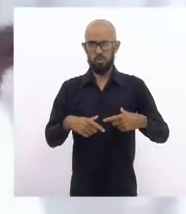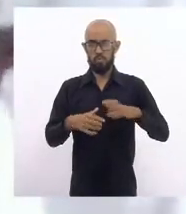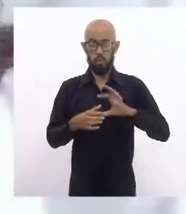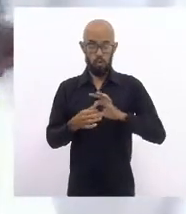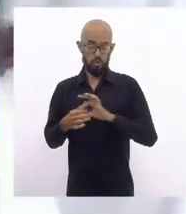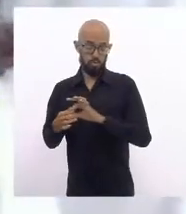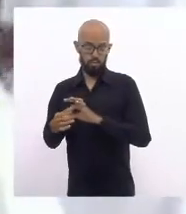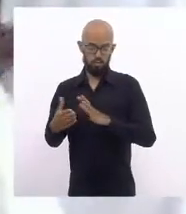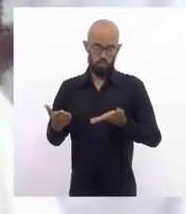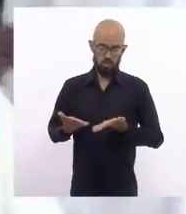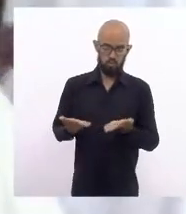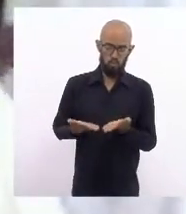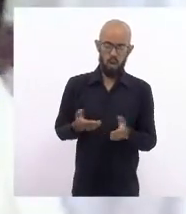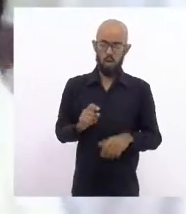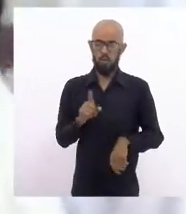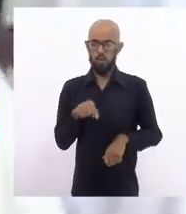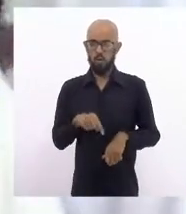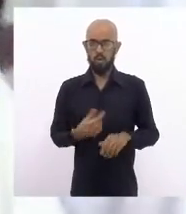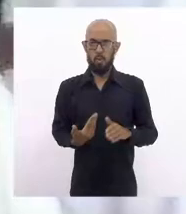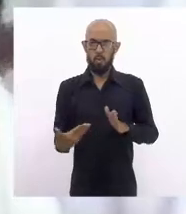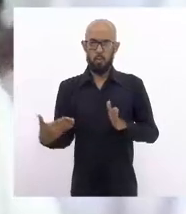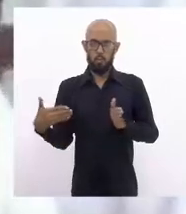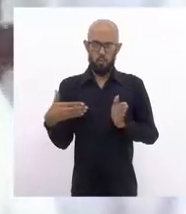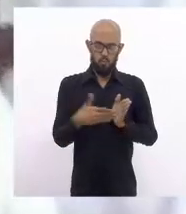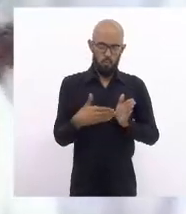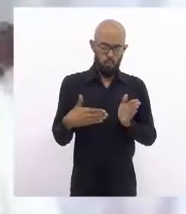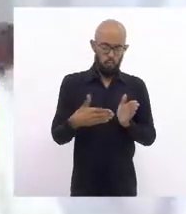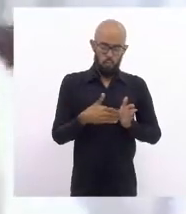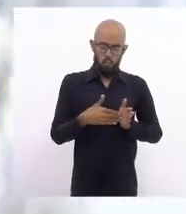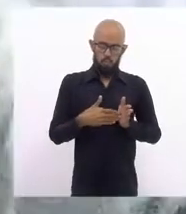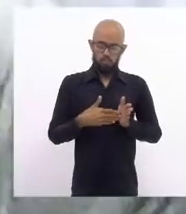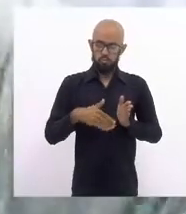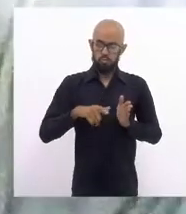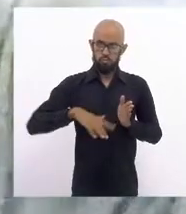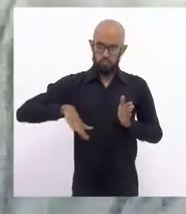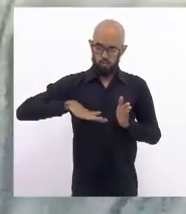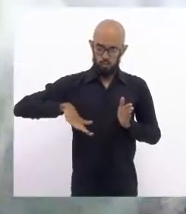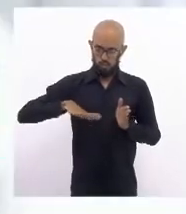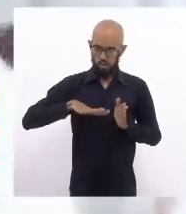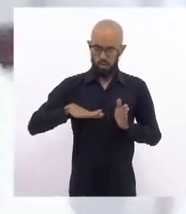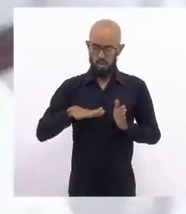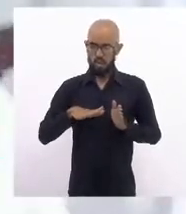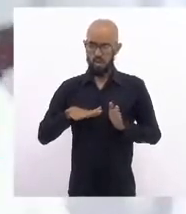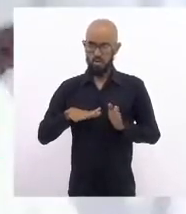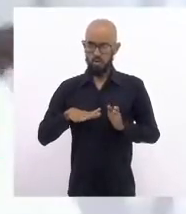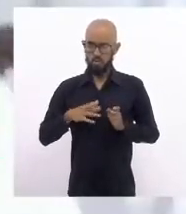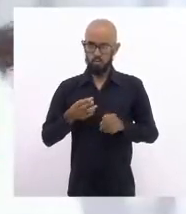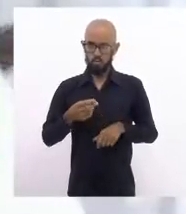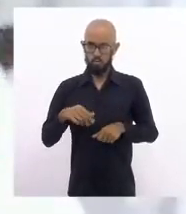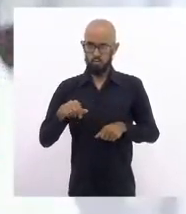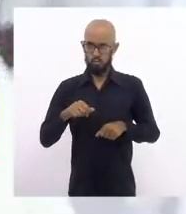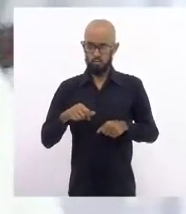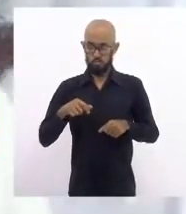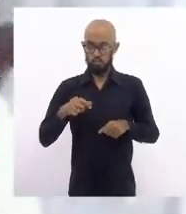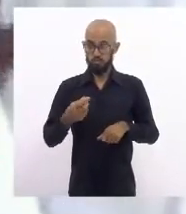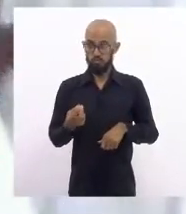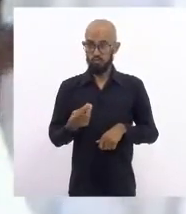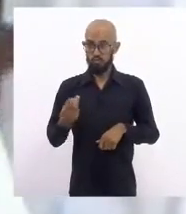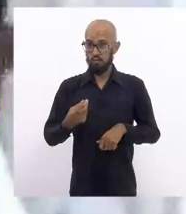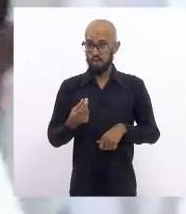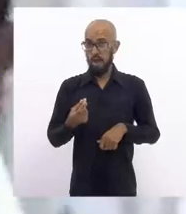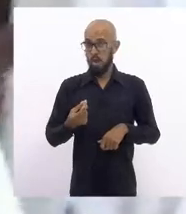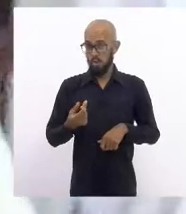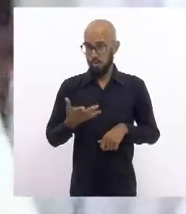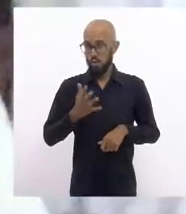dos últimos espaços na região valorizadíssima, né, de